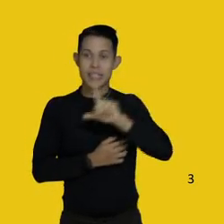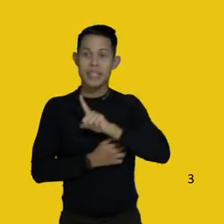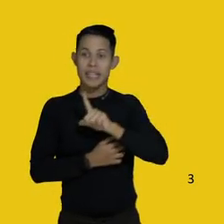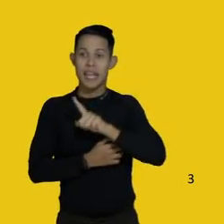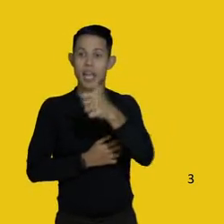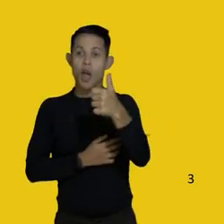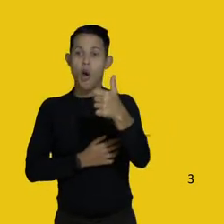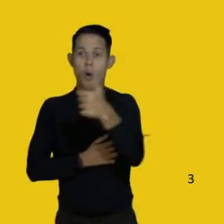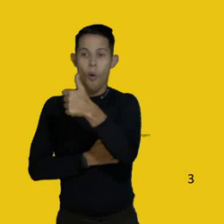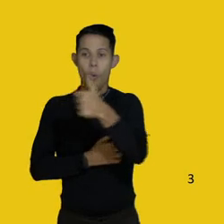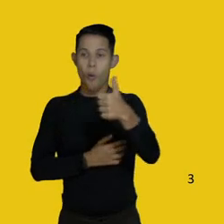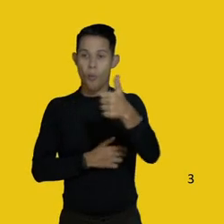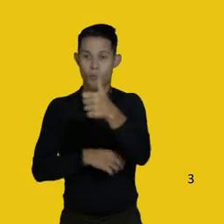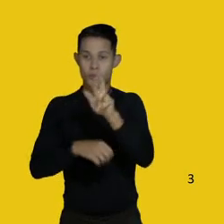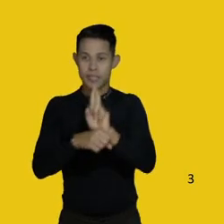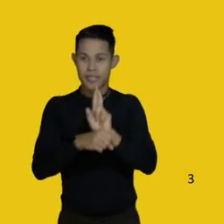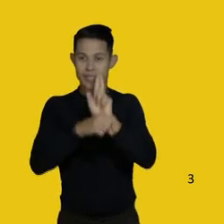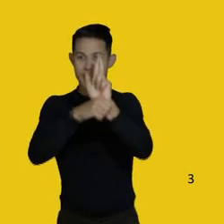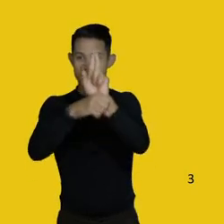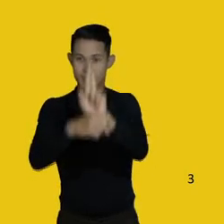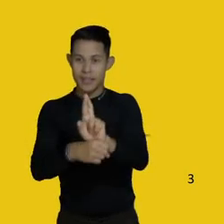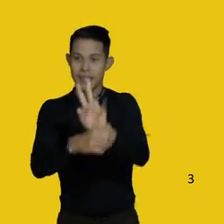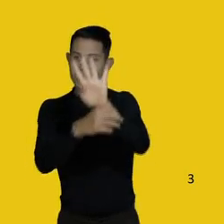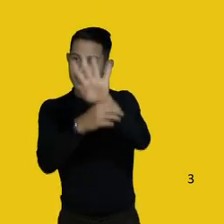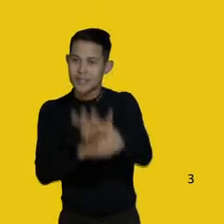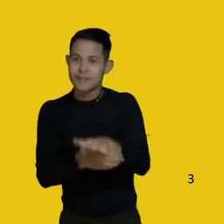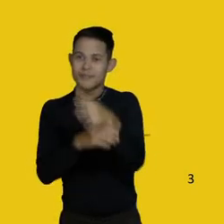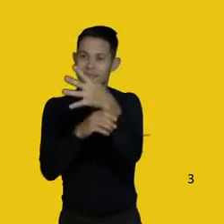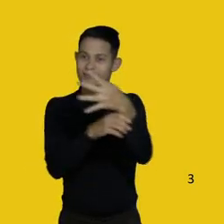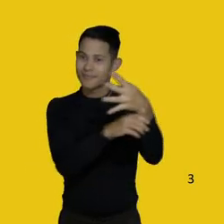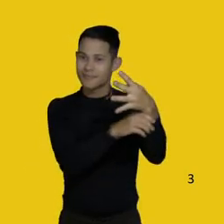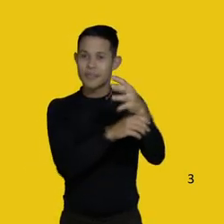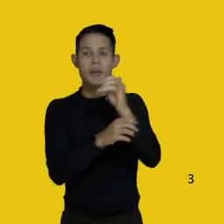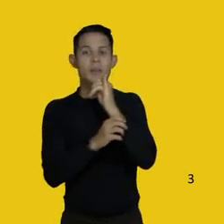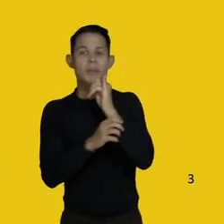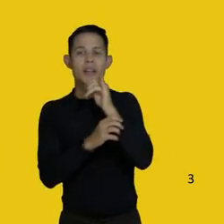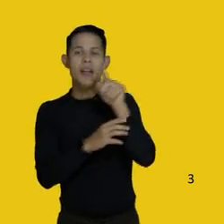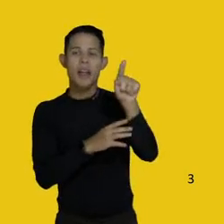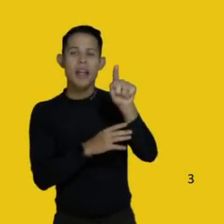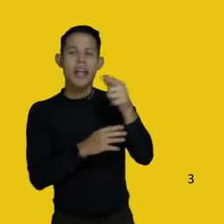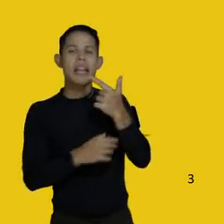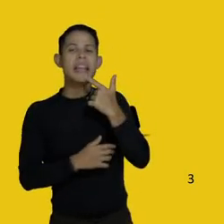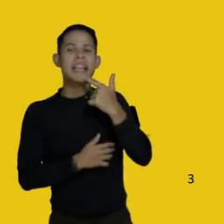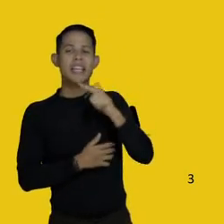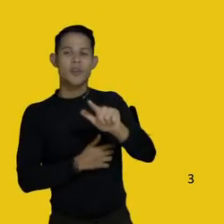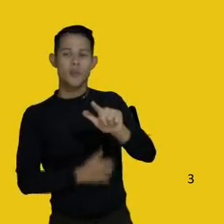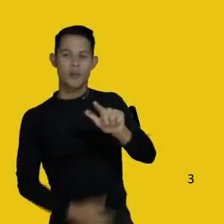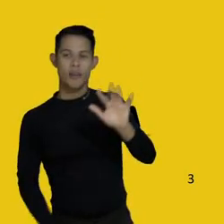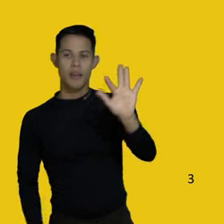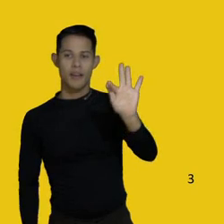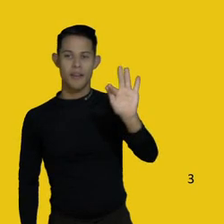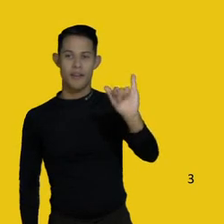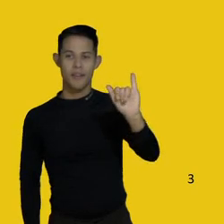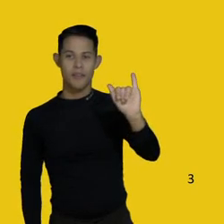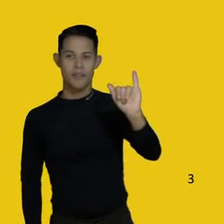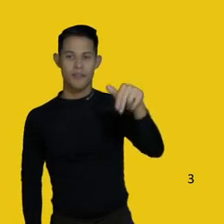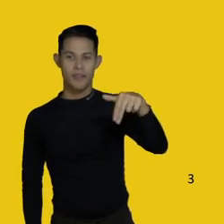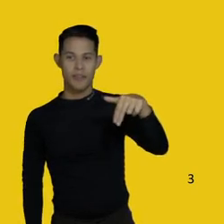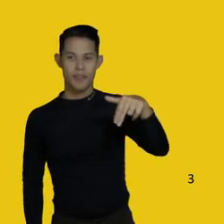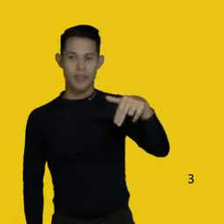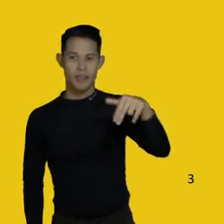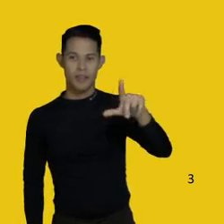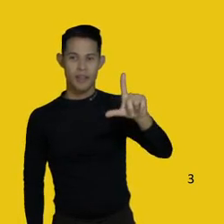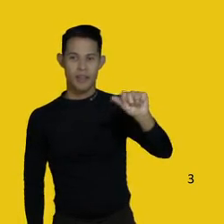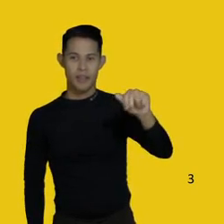fácil pro disléxico que nem Ines falou finlandês é a língua mais transparente que existe mas a língua mais opaca que